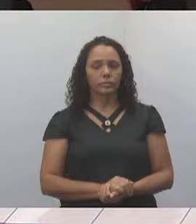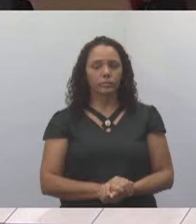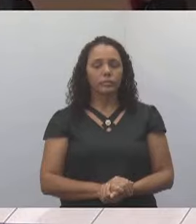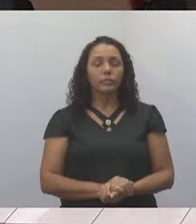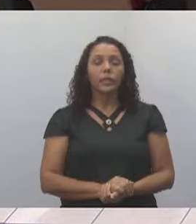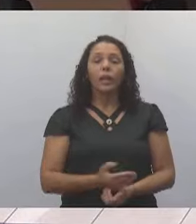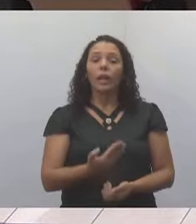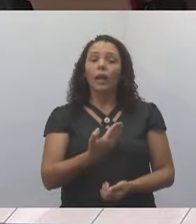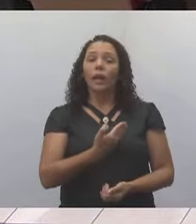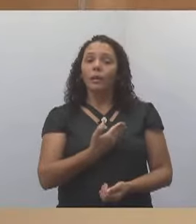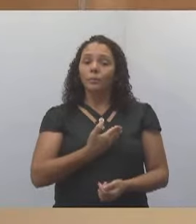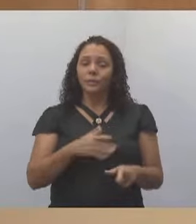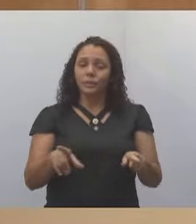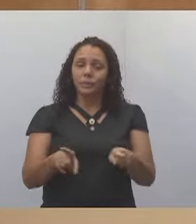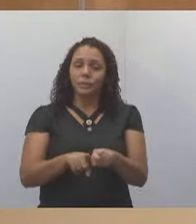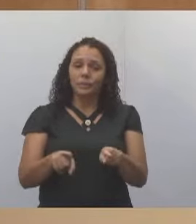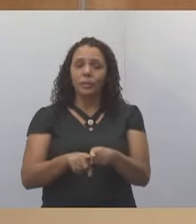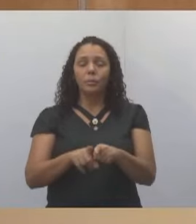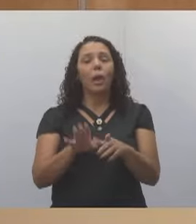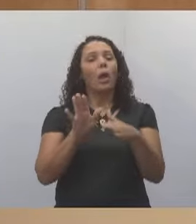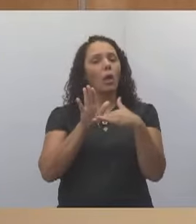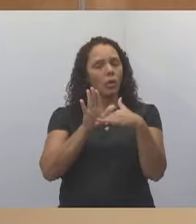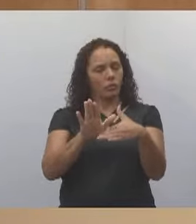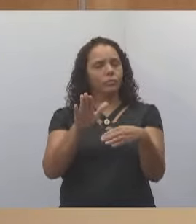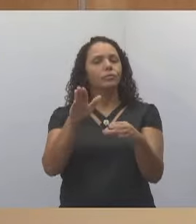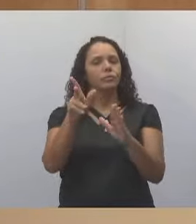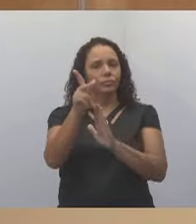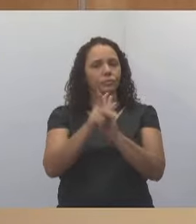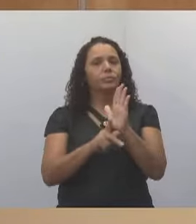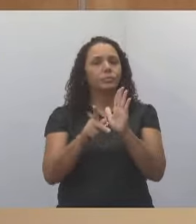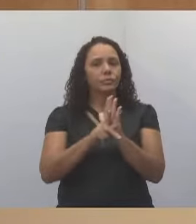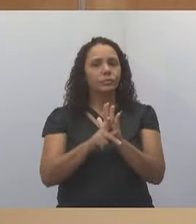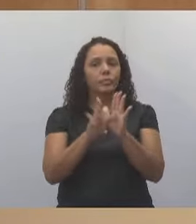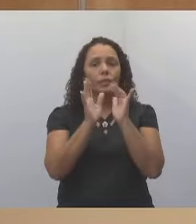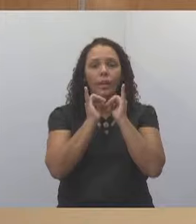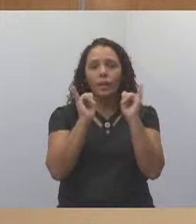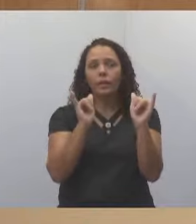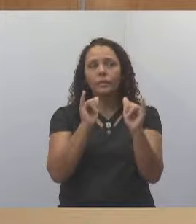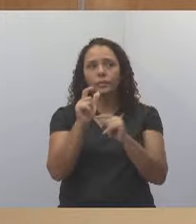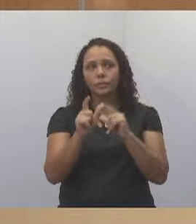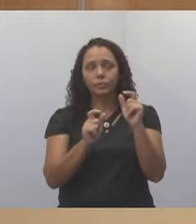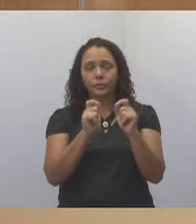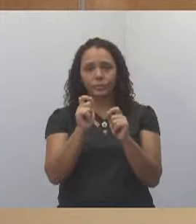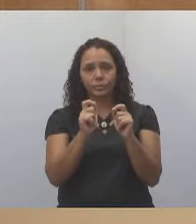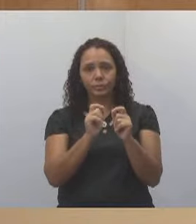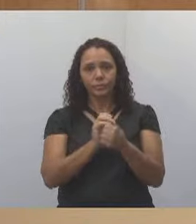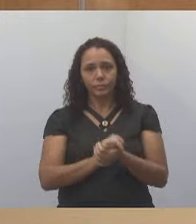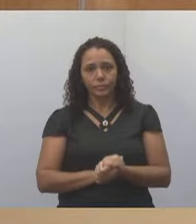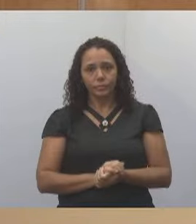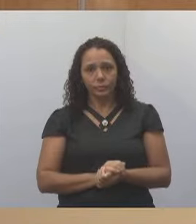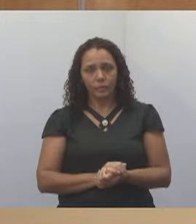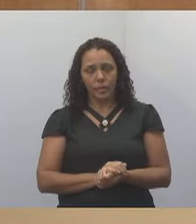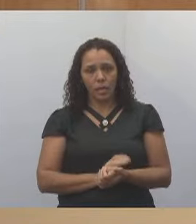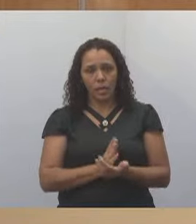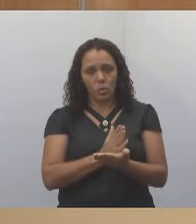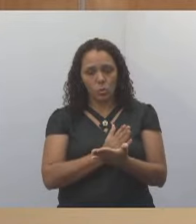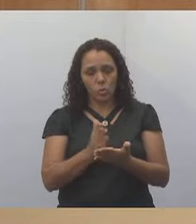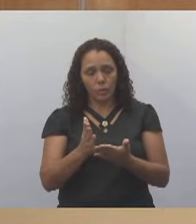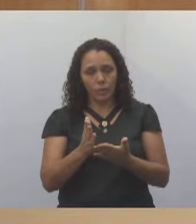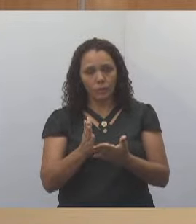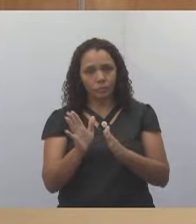Novos pares, eu quero também contribuir com o projeto e dizer que no início da